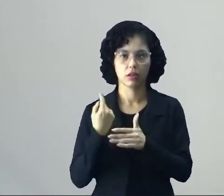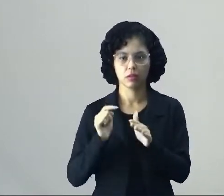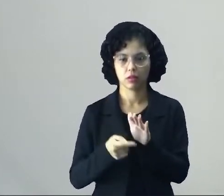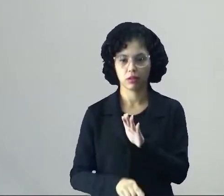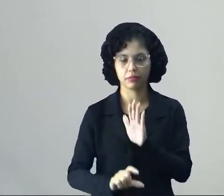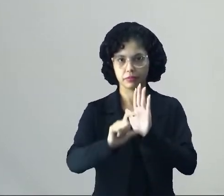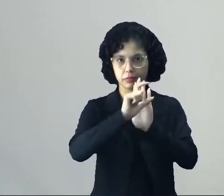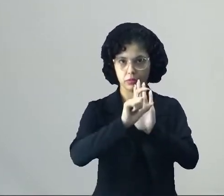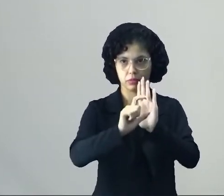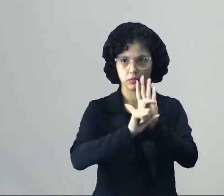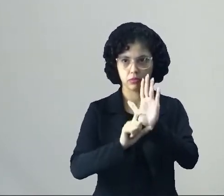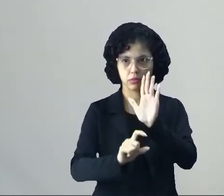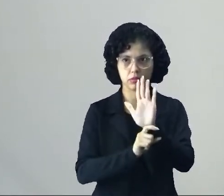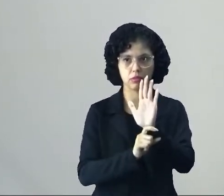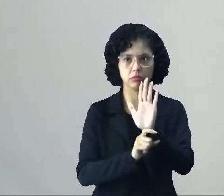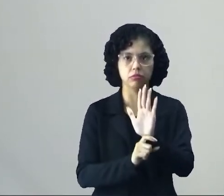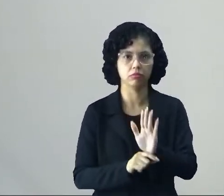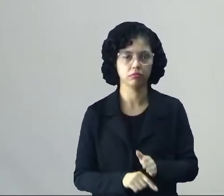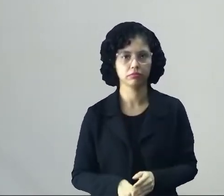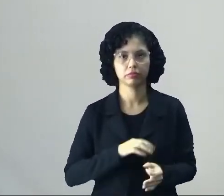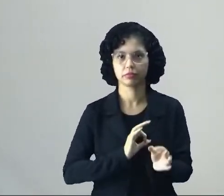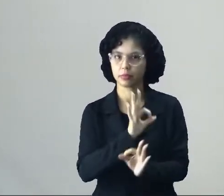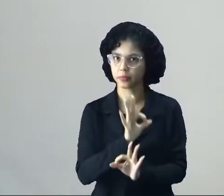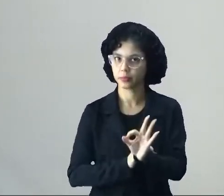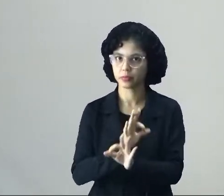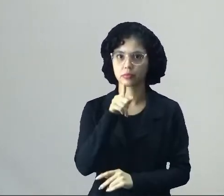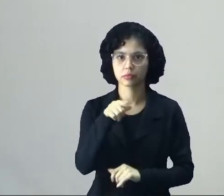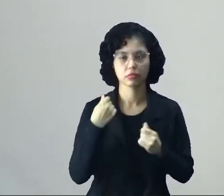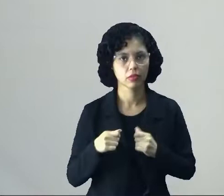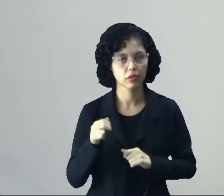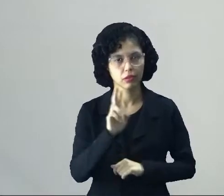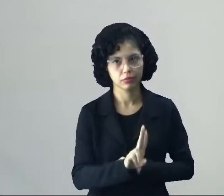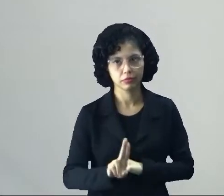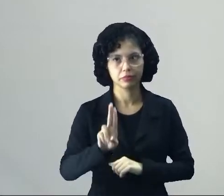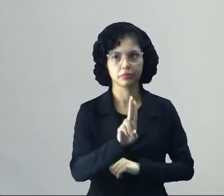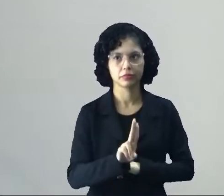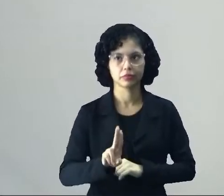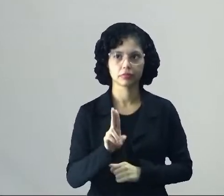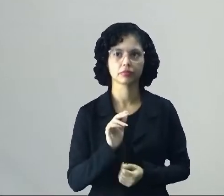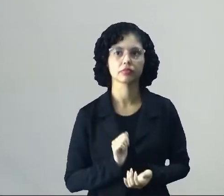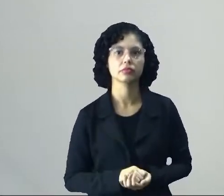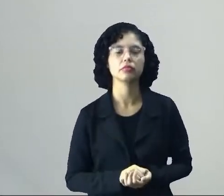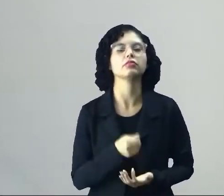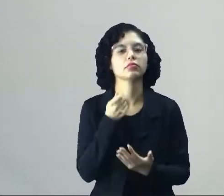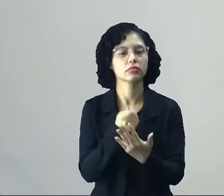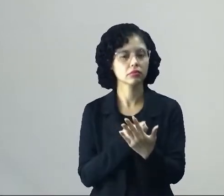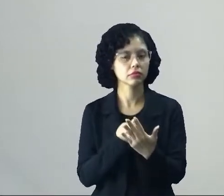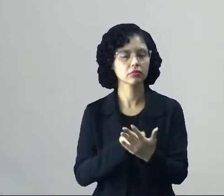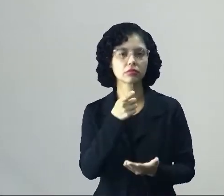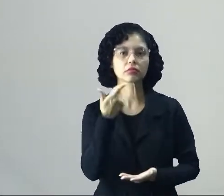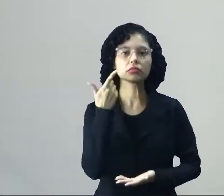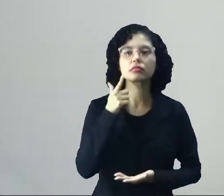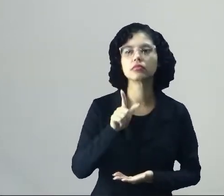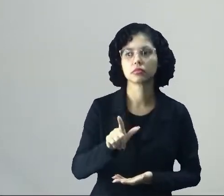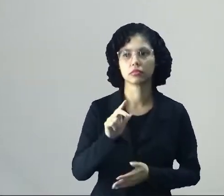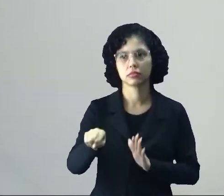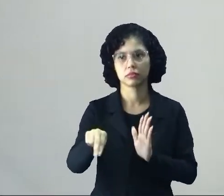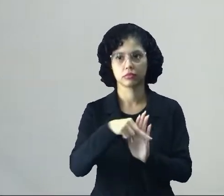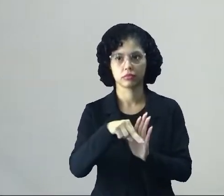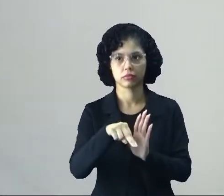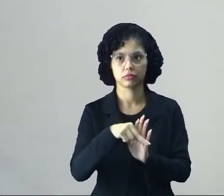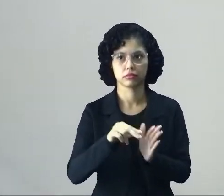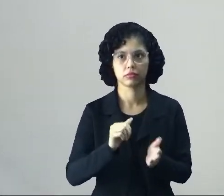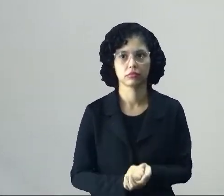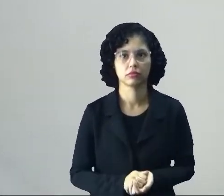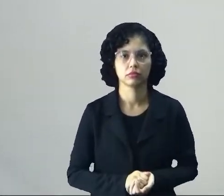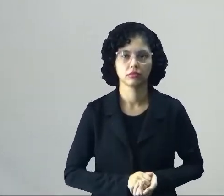dos parágrafos. Existe ali uma organização e você precisa utilizar de forma obrigatória para você alcançar aí a sua nota